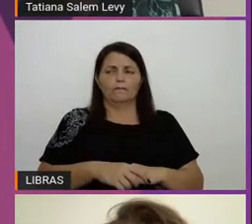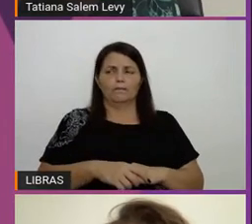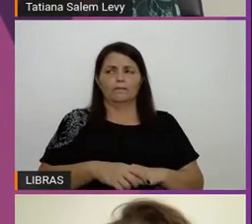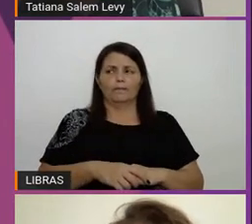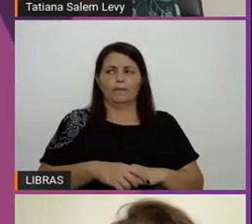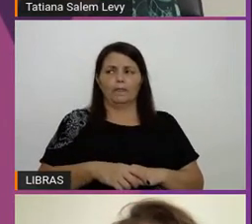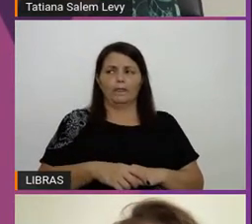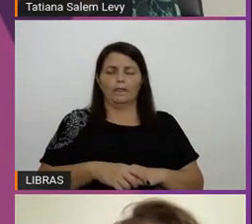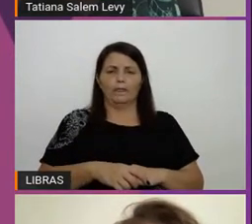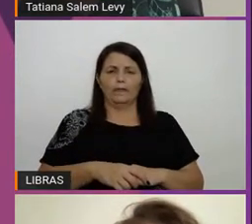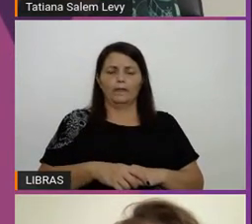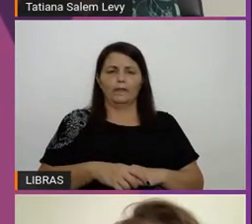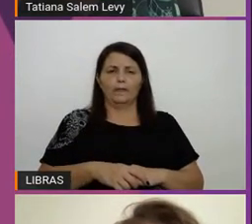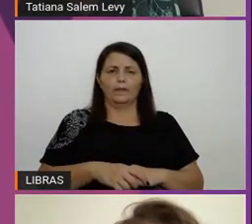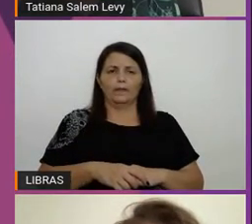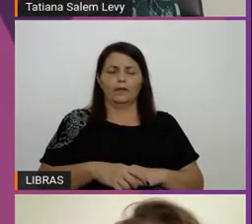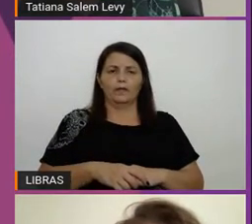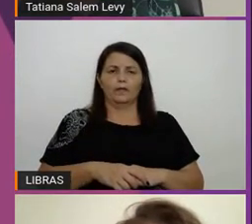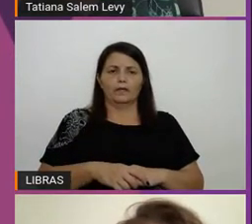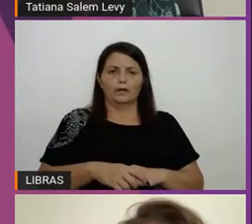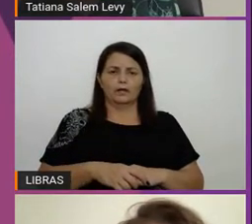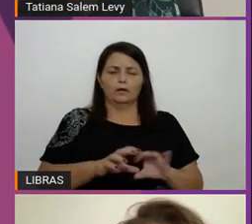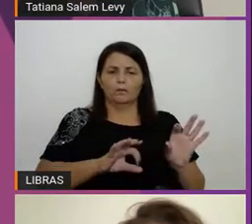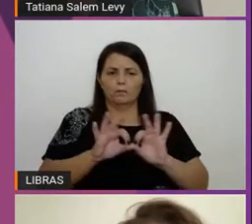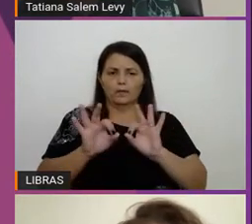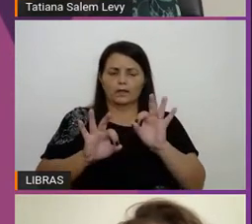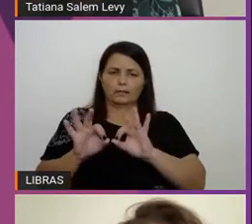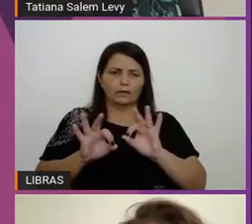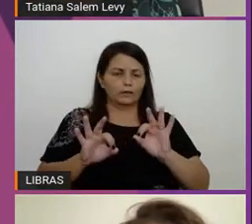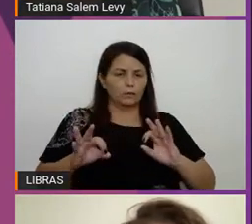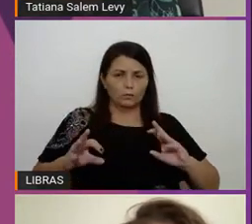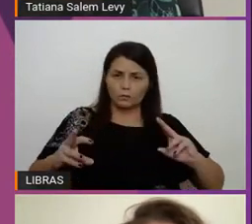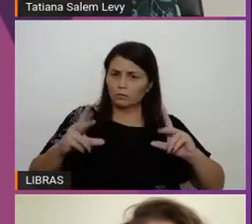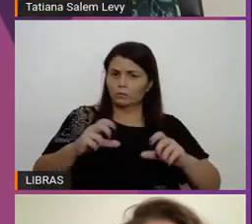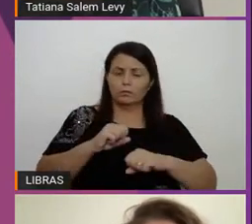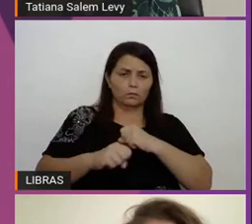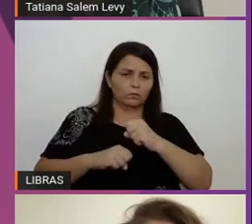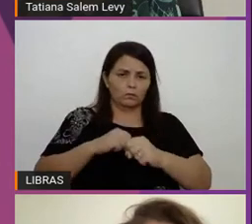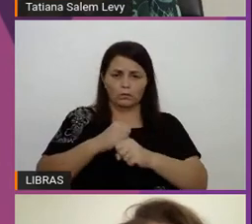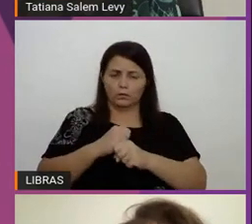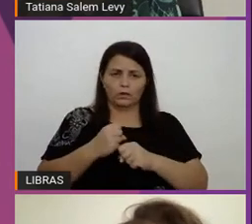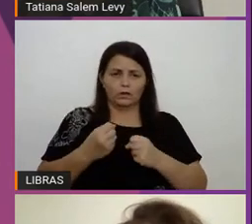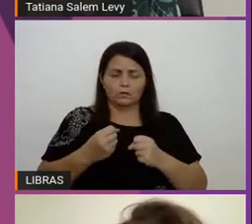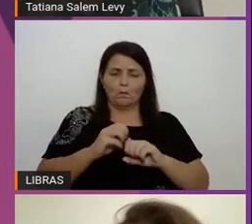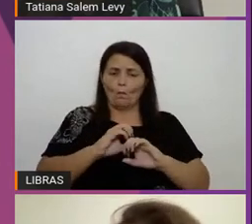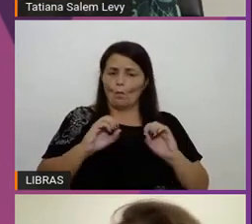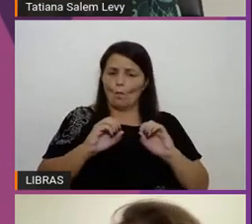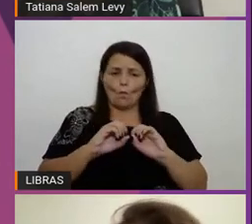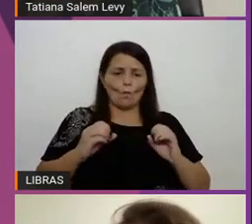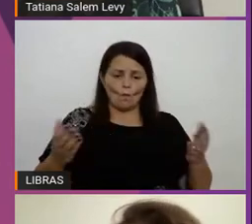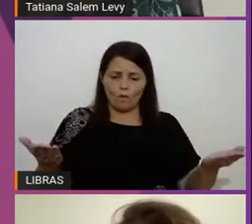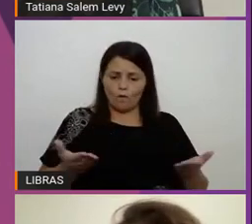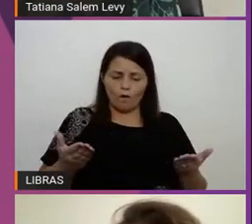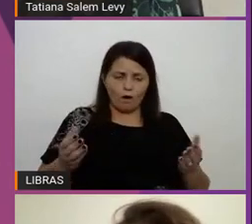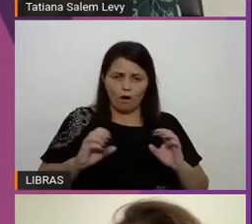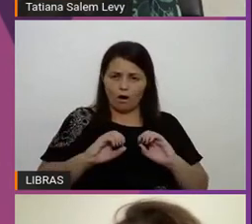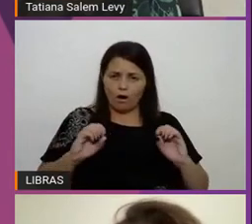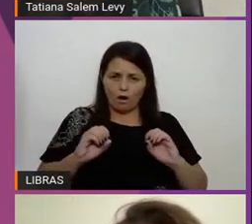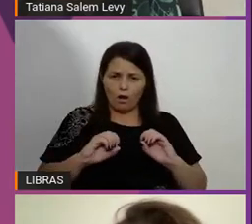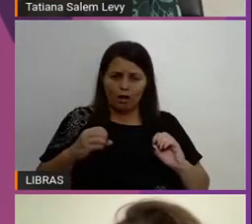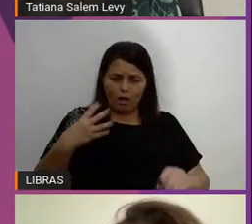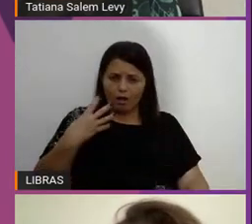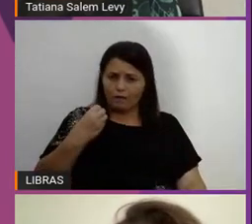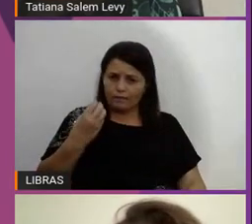um e eu tomava Faço todos os anos agora no programa Mais após a